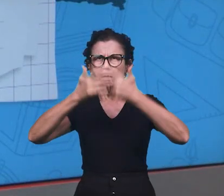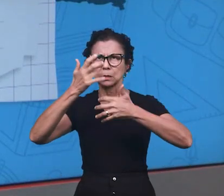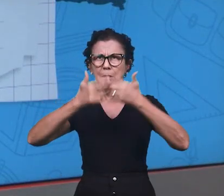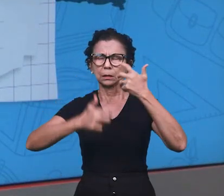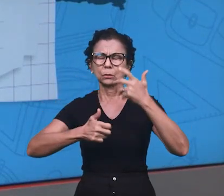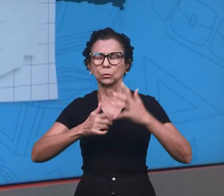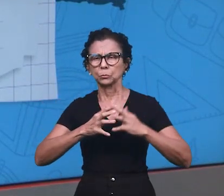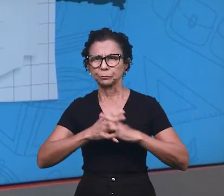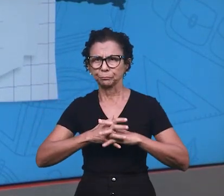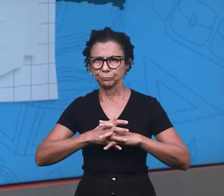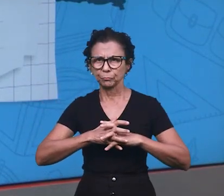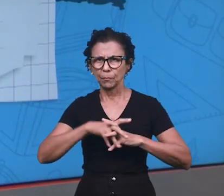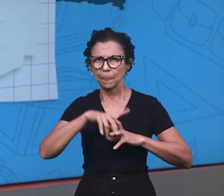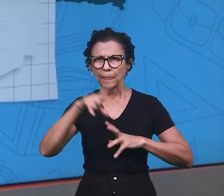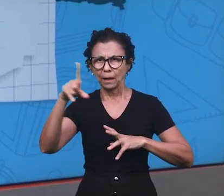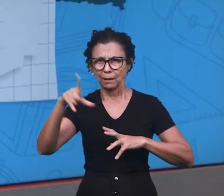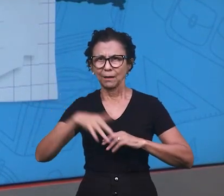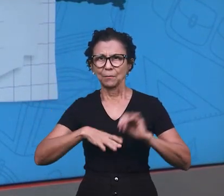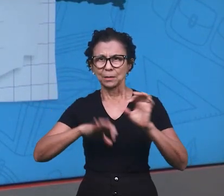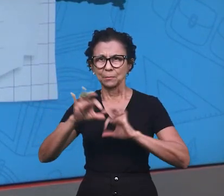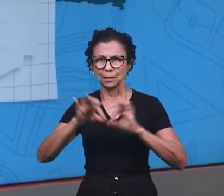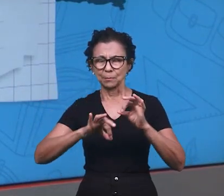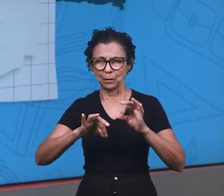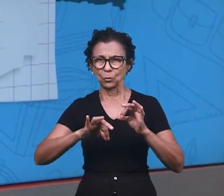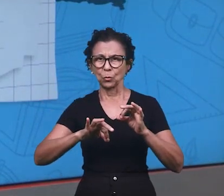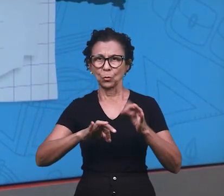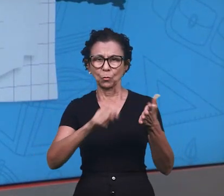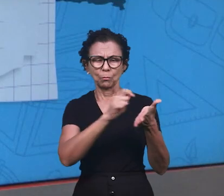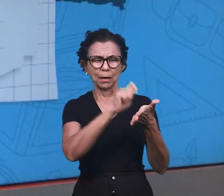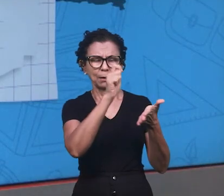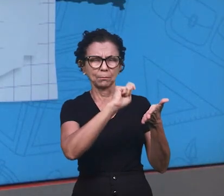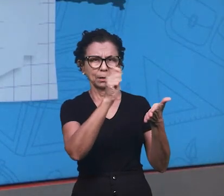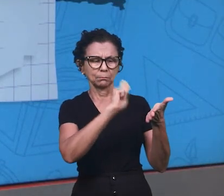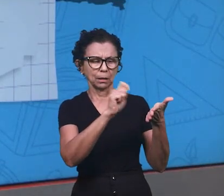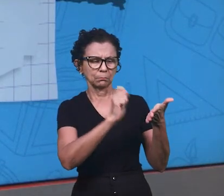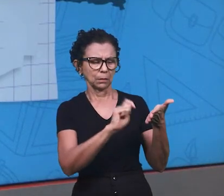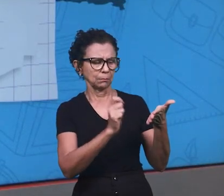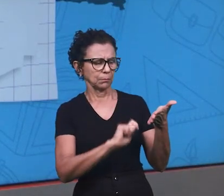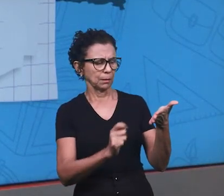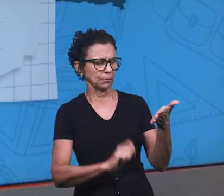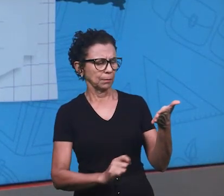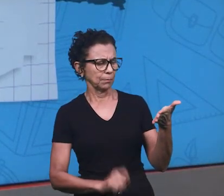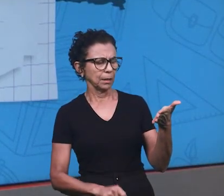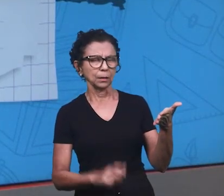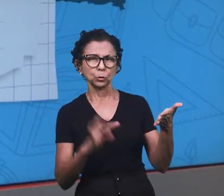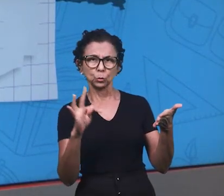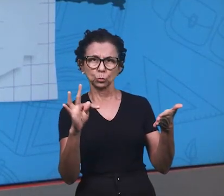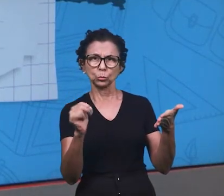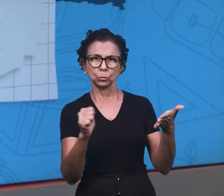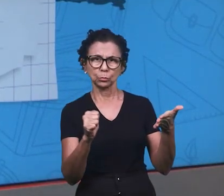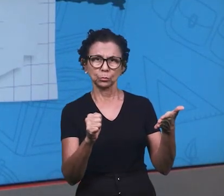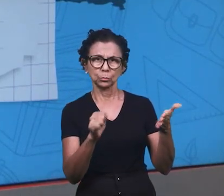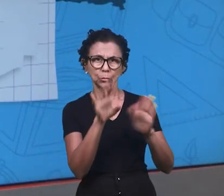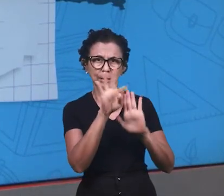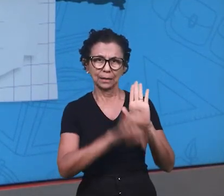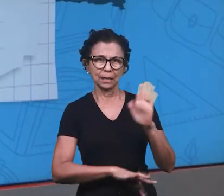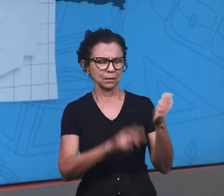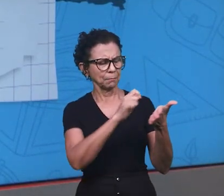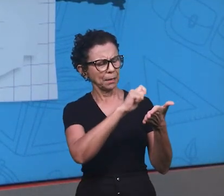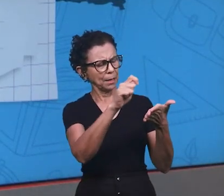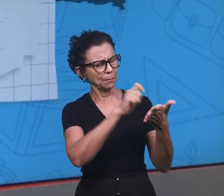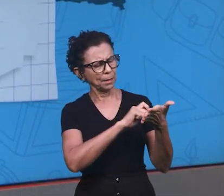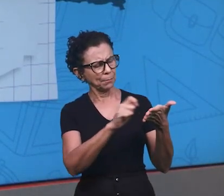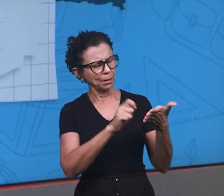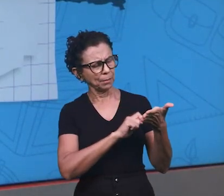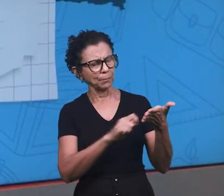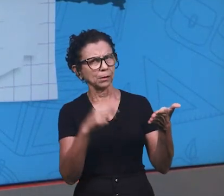fez um projeto de texto, como se fosse um rascunhão? E agora você tem que montar isso dentro daquela estrutura? Então você pega agora as